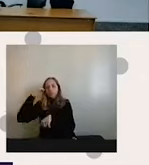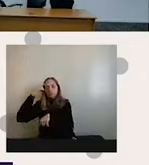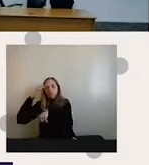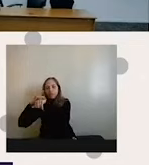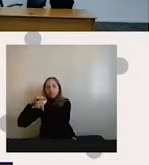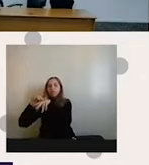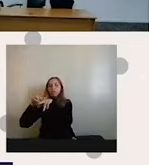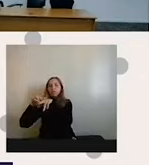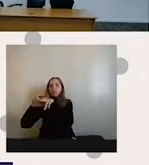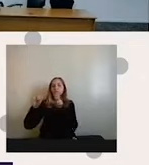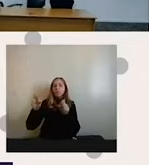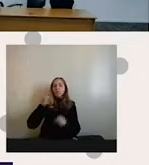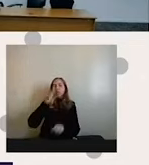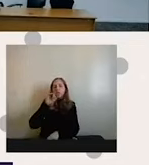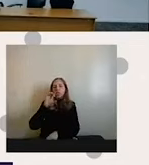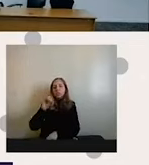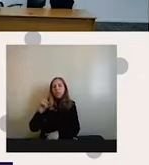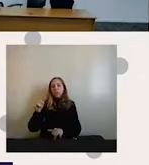traumas físicos,